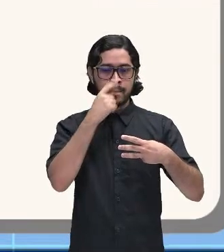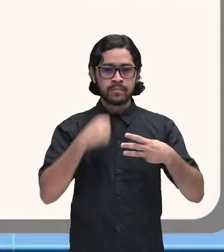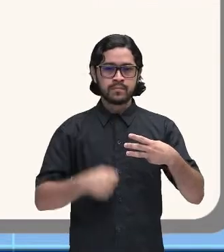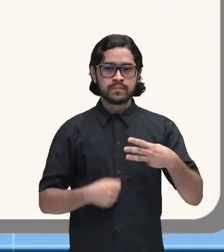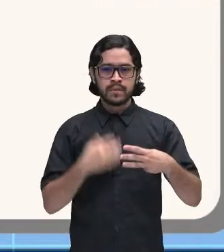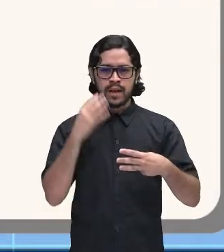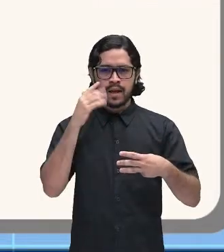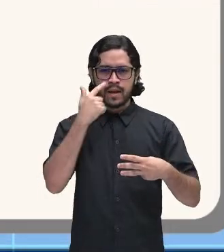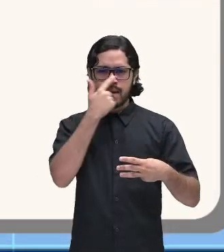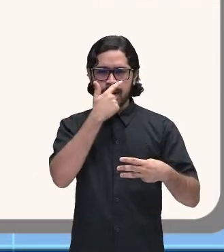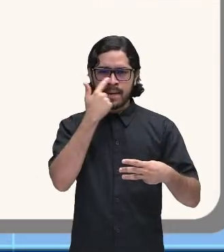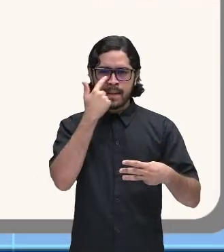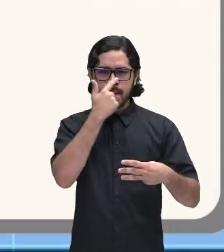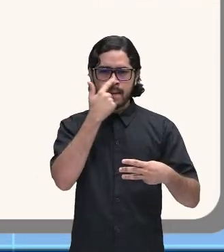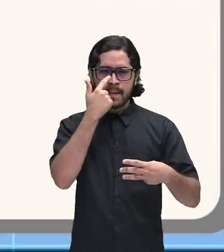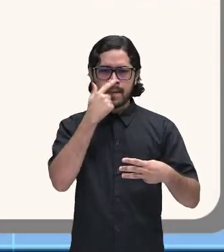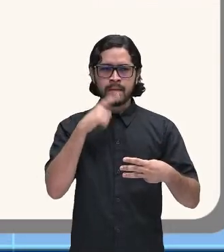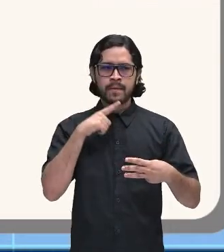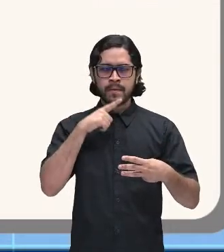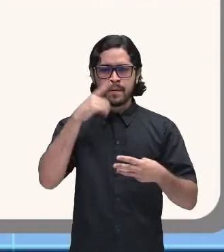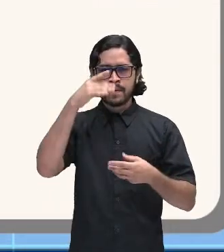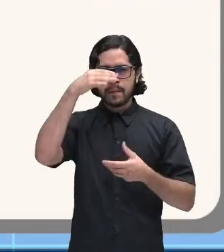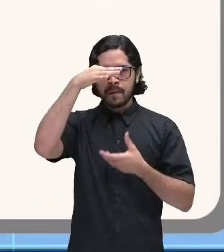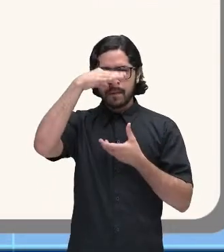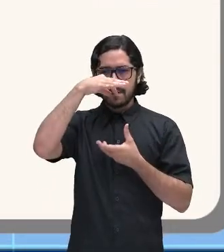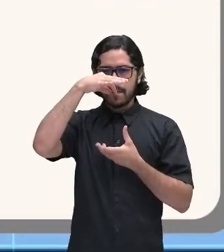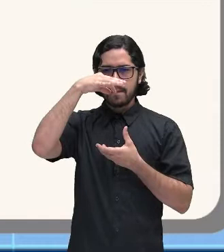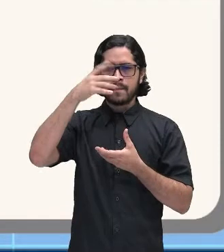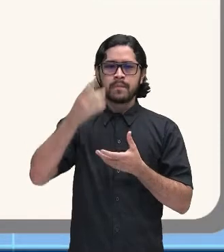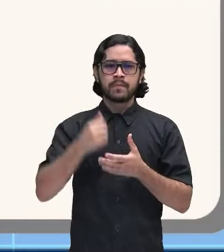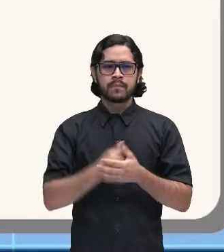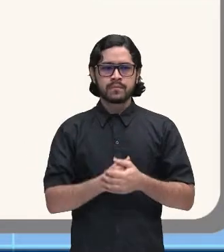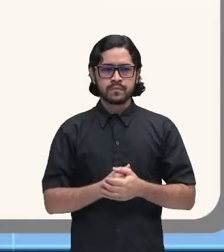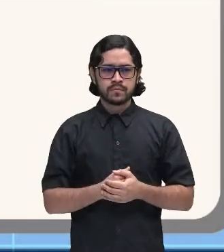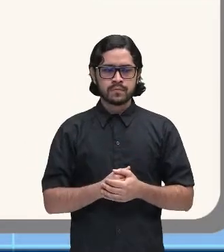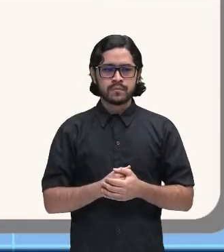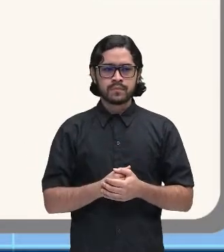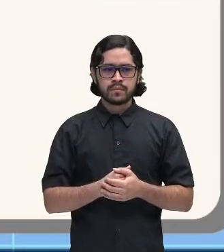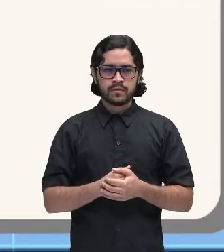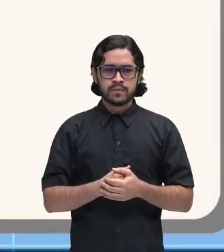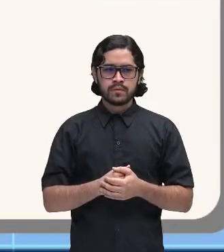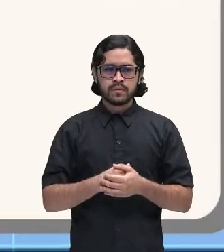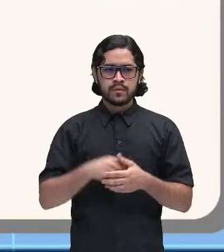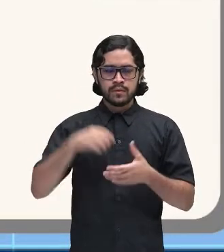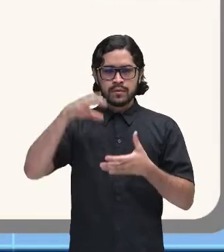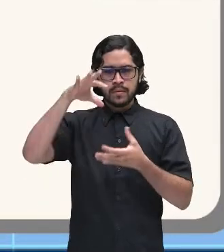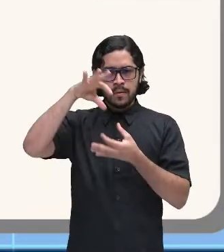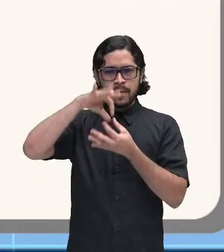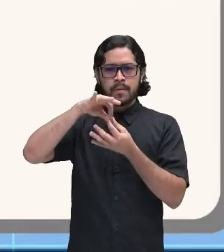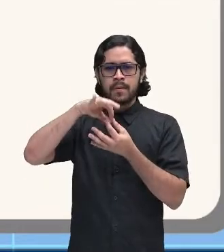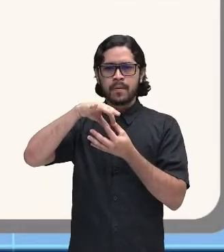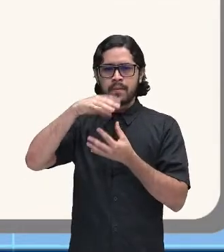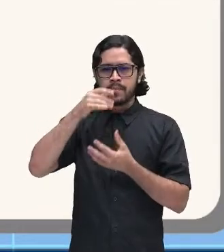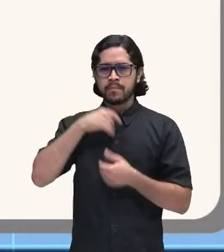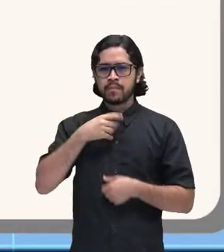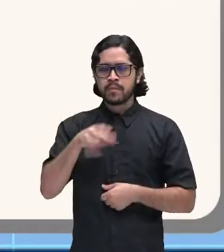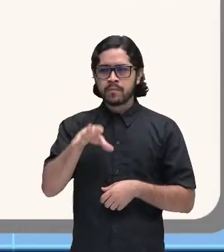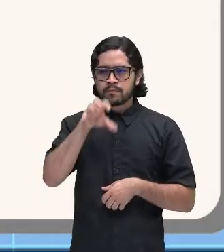área nasal, com o nosso nariz, é onde a gente recepciona o ar, né, que nós respiramos.